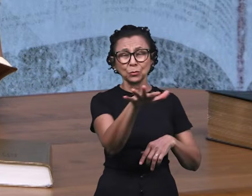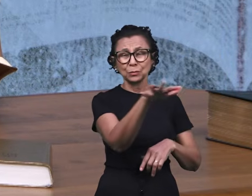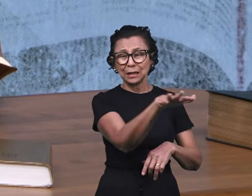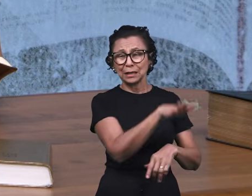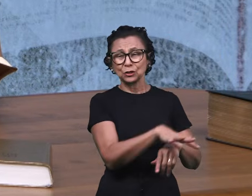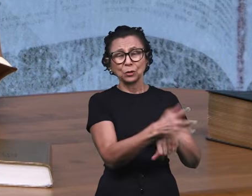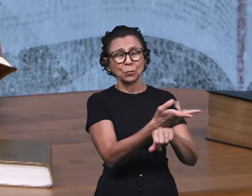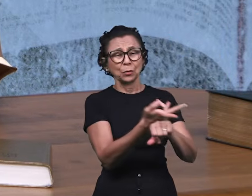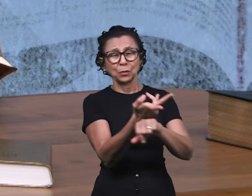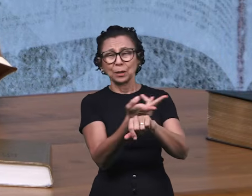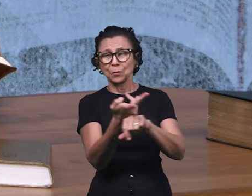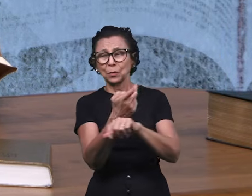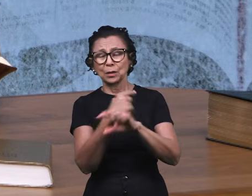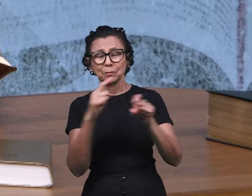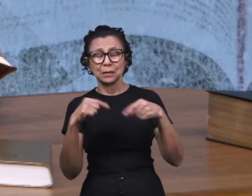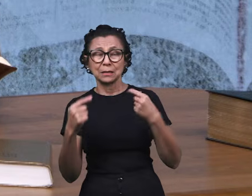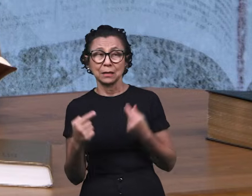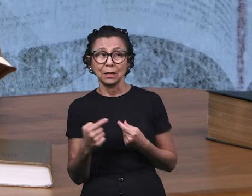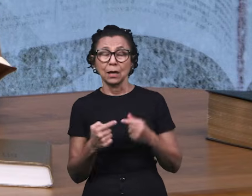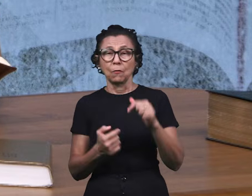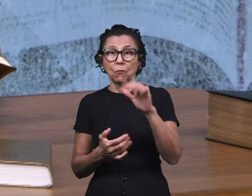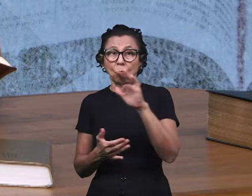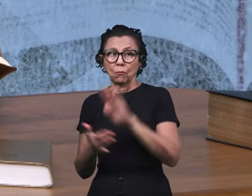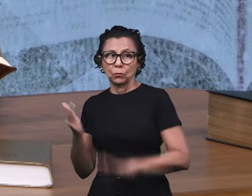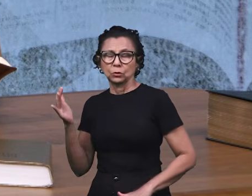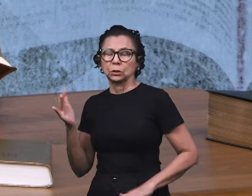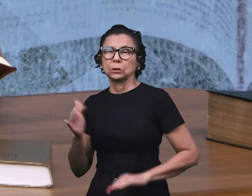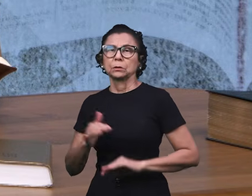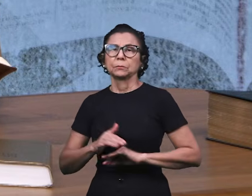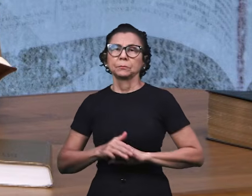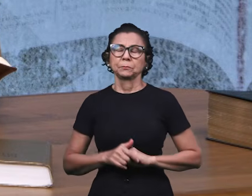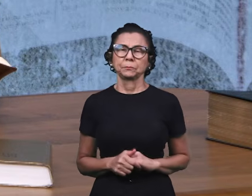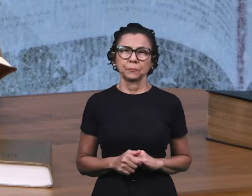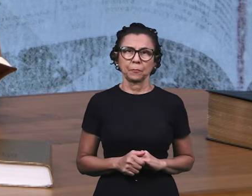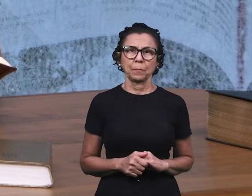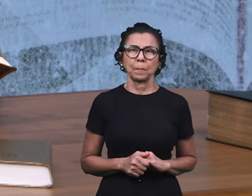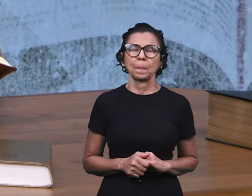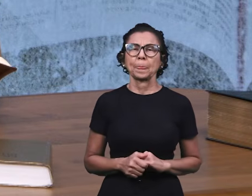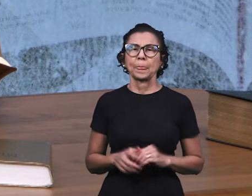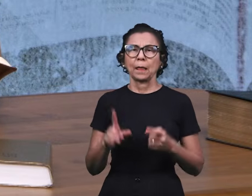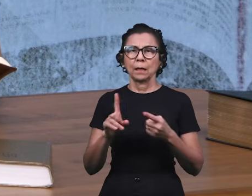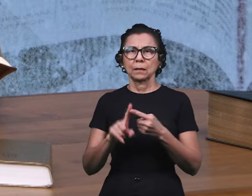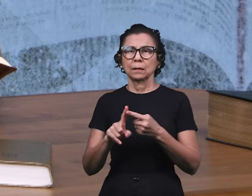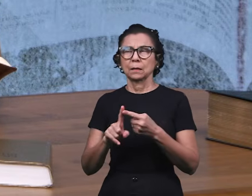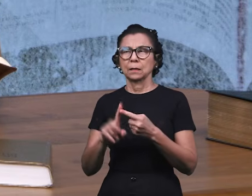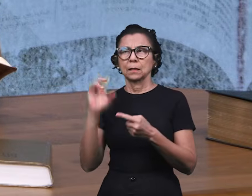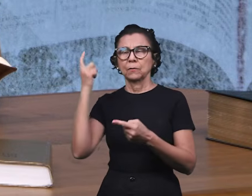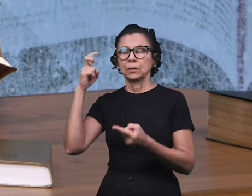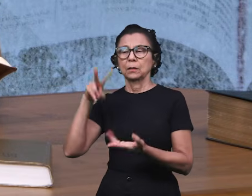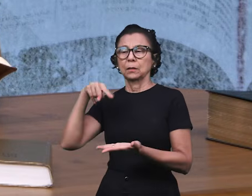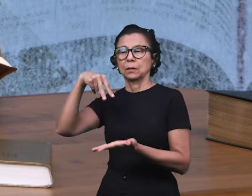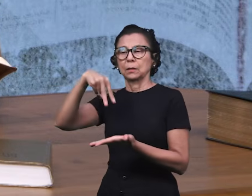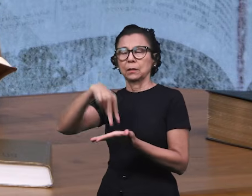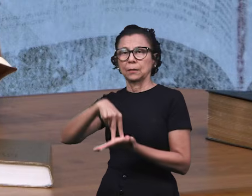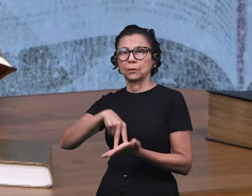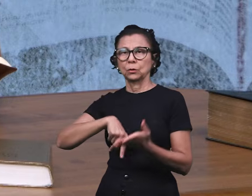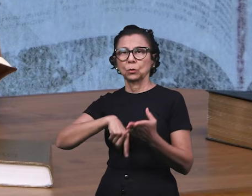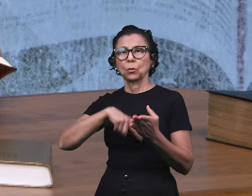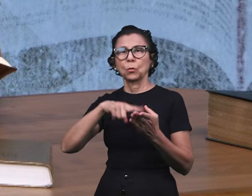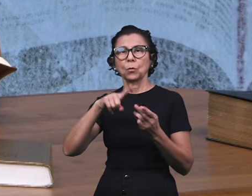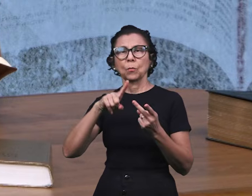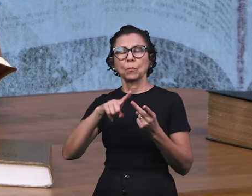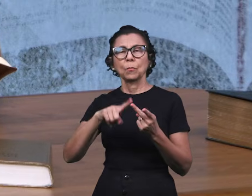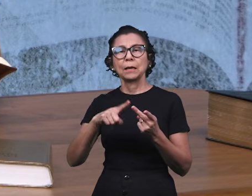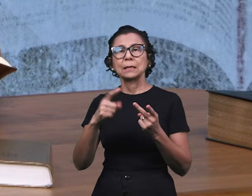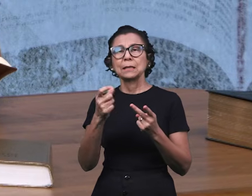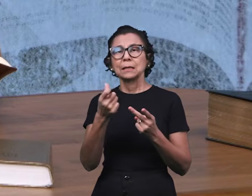Israel, e assim escaparei da sua mão. Então Davi se levantou e passou com os 600 homens